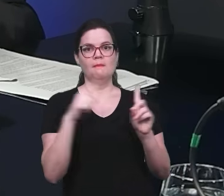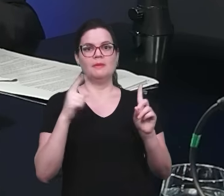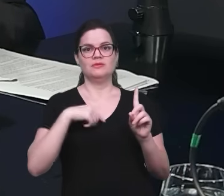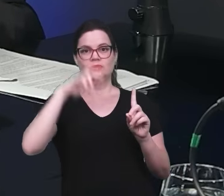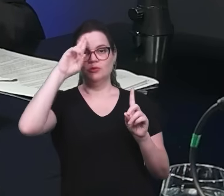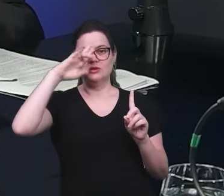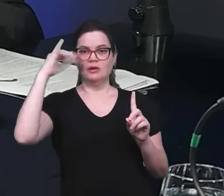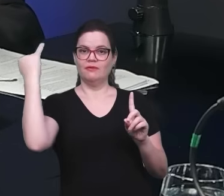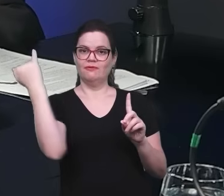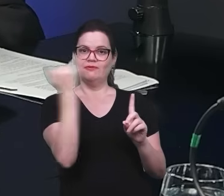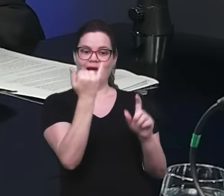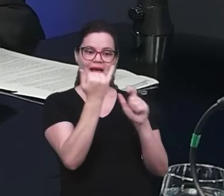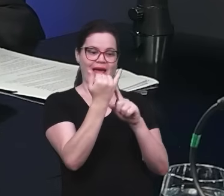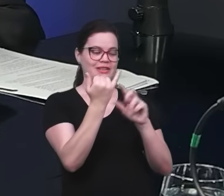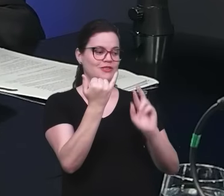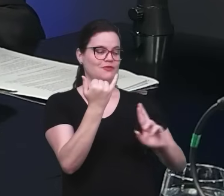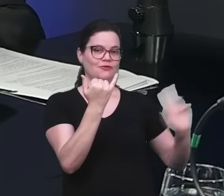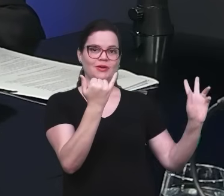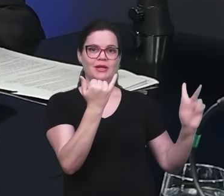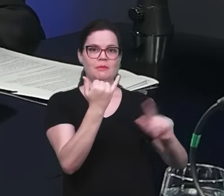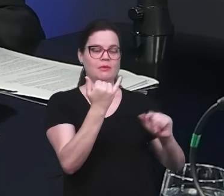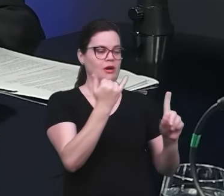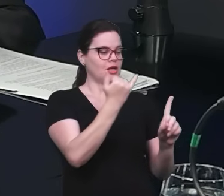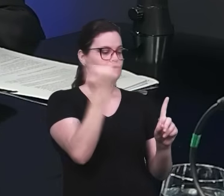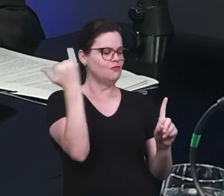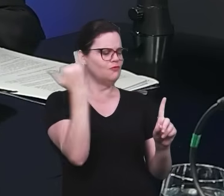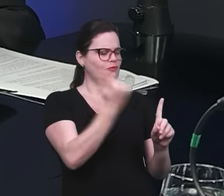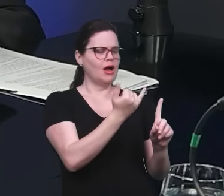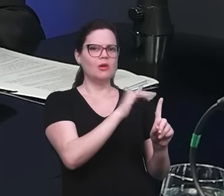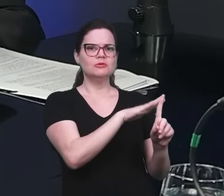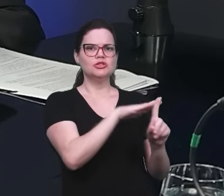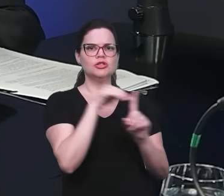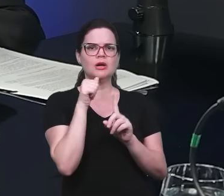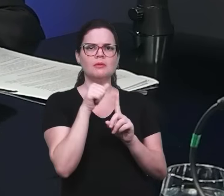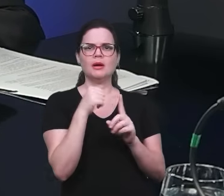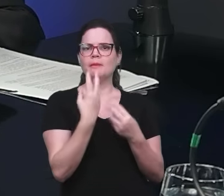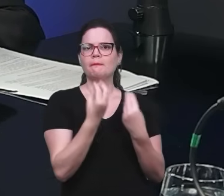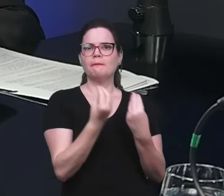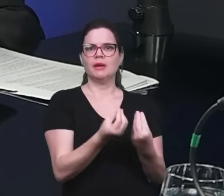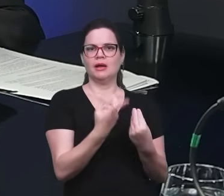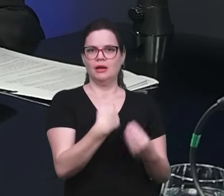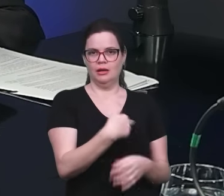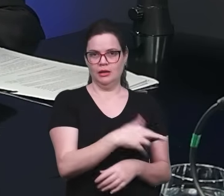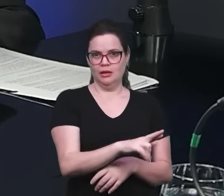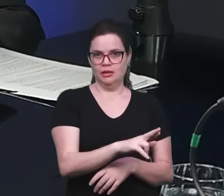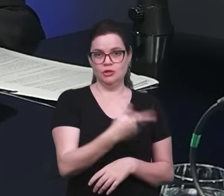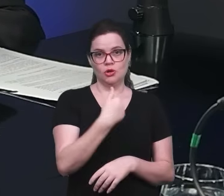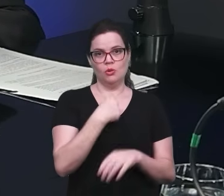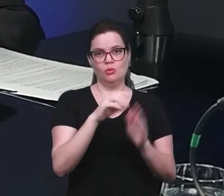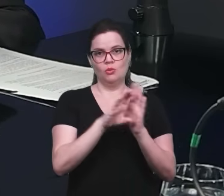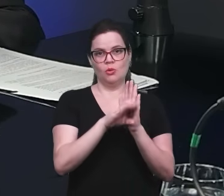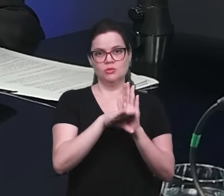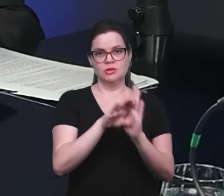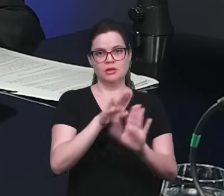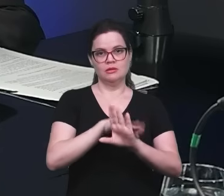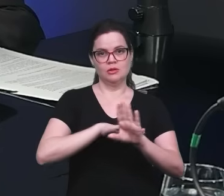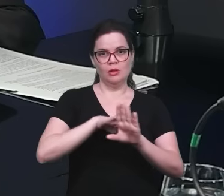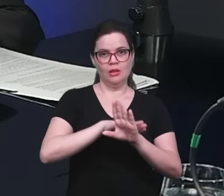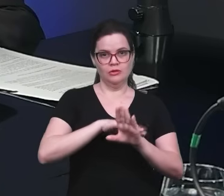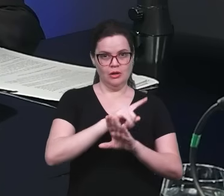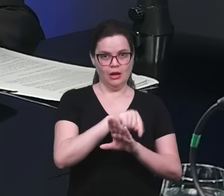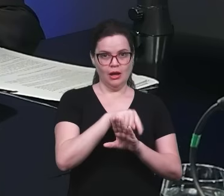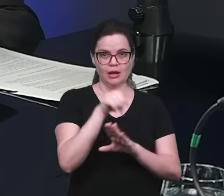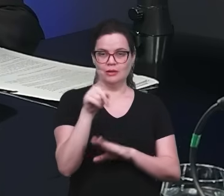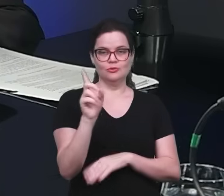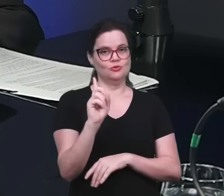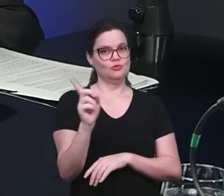diferencia tudo. Não era o chamado para uma religião, não era um chamado para seguir um conceito ideológico, era